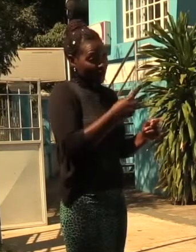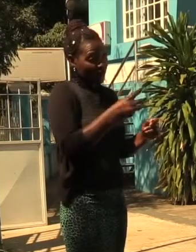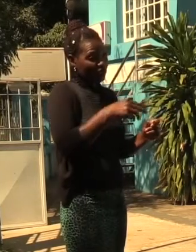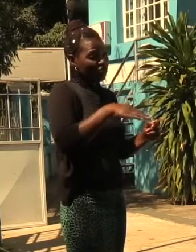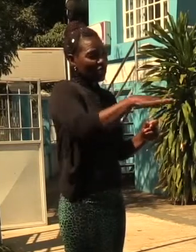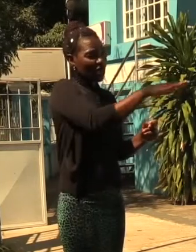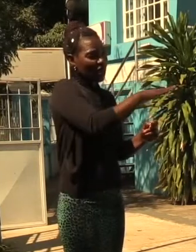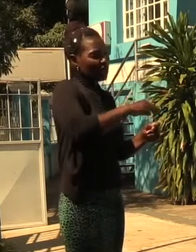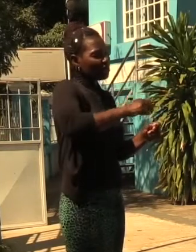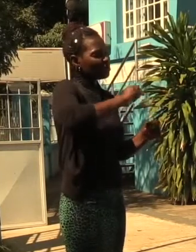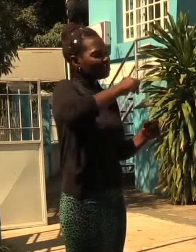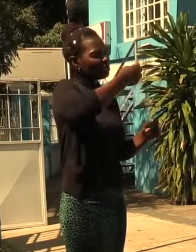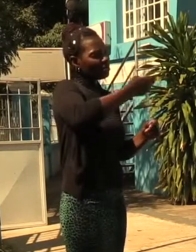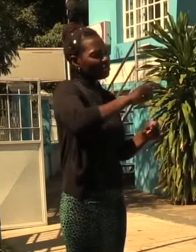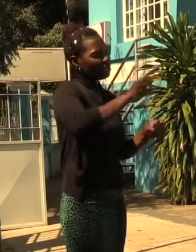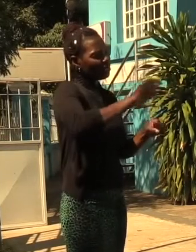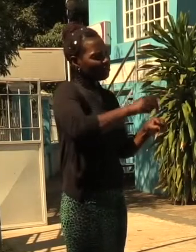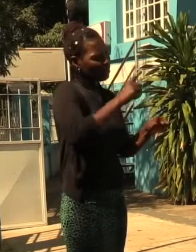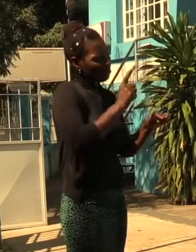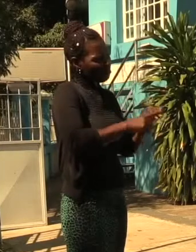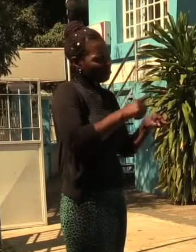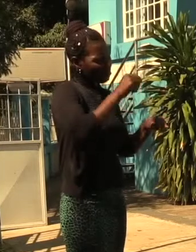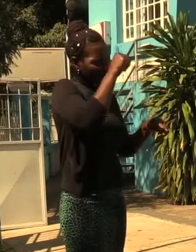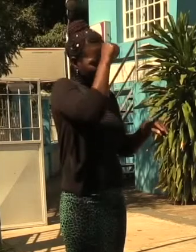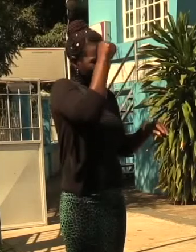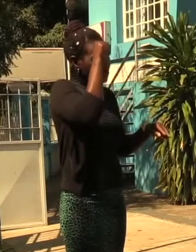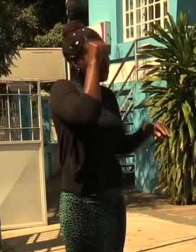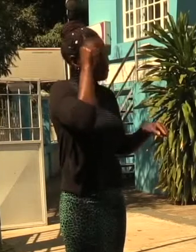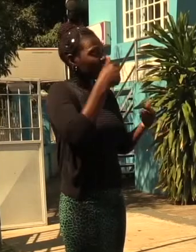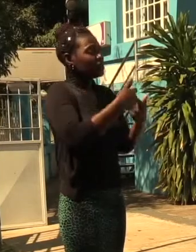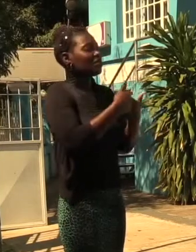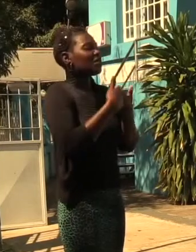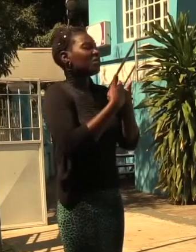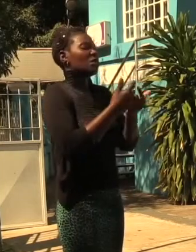muita gente reconhece que tem problemas na comunicação.